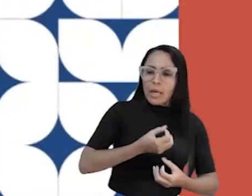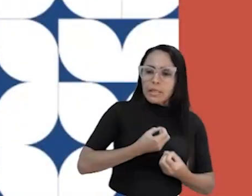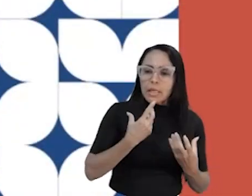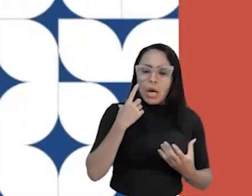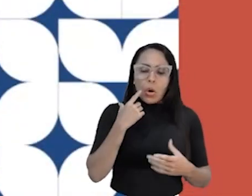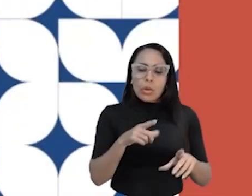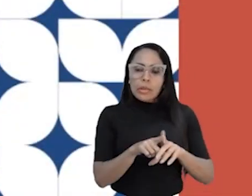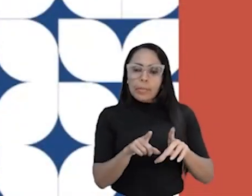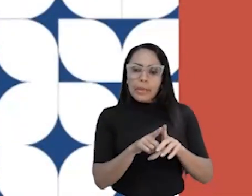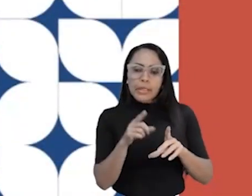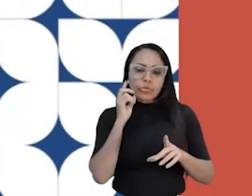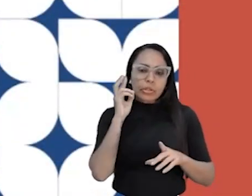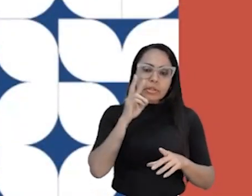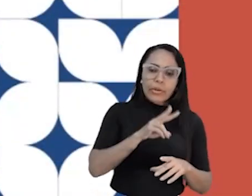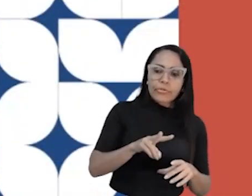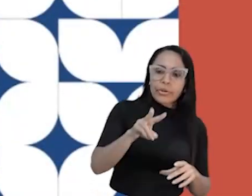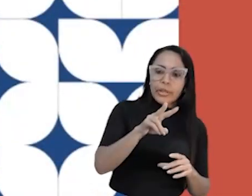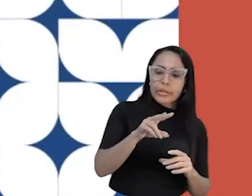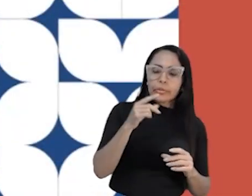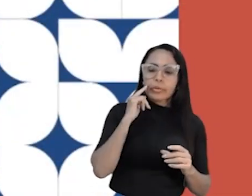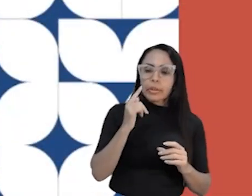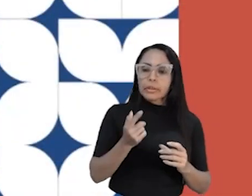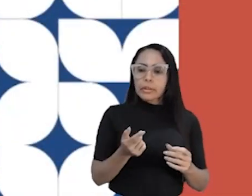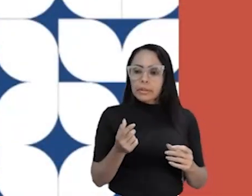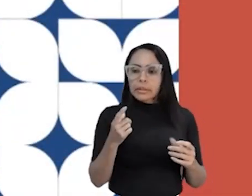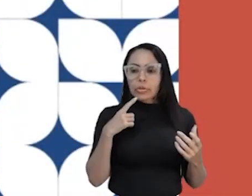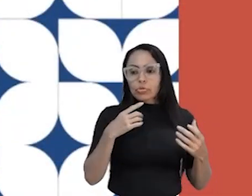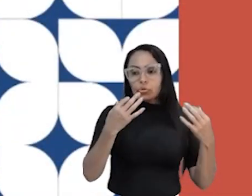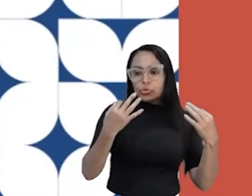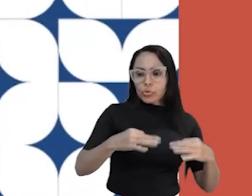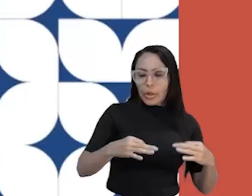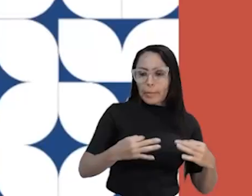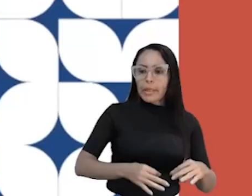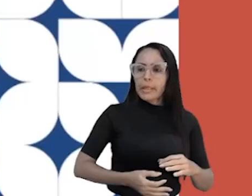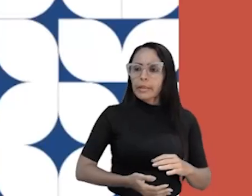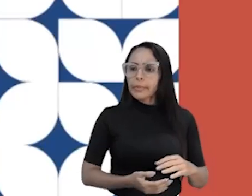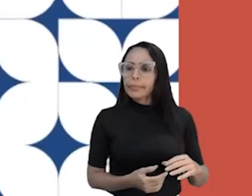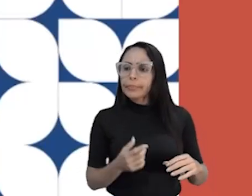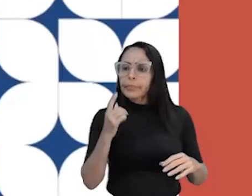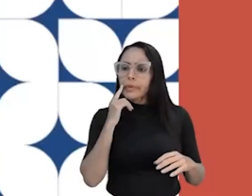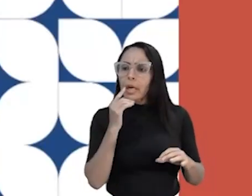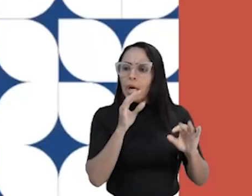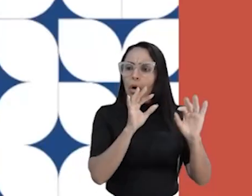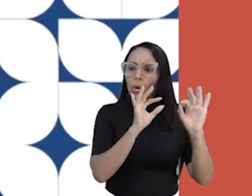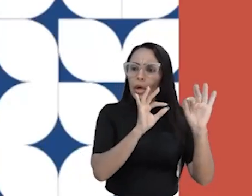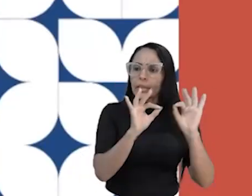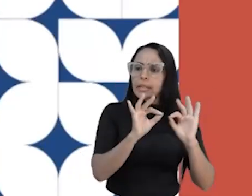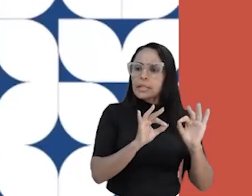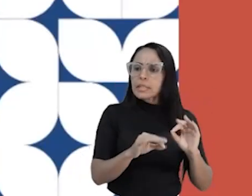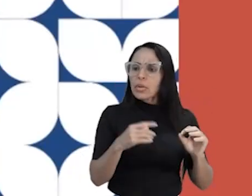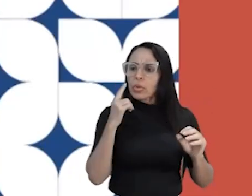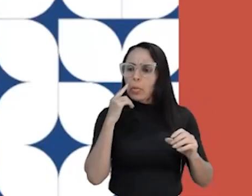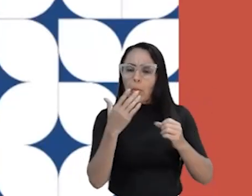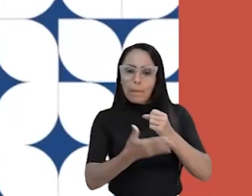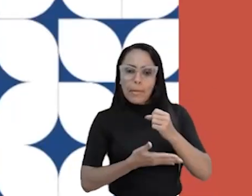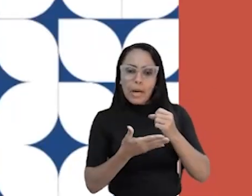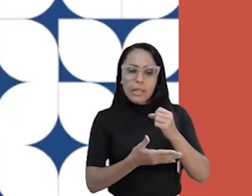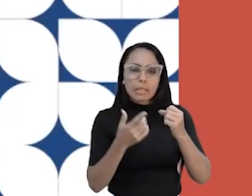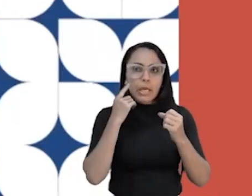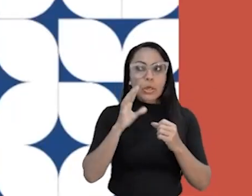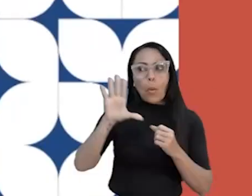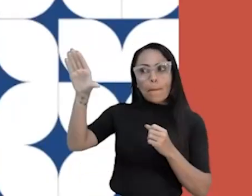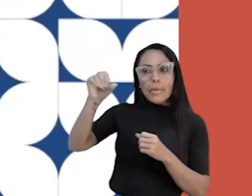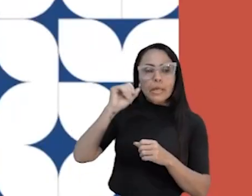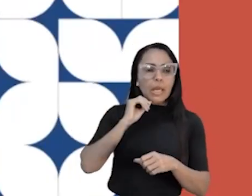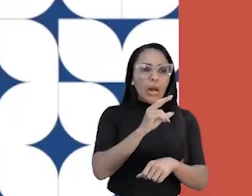composição que a gente está vendo aqui, a gente traz justamente a forma, né, que eu me baseei, né, eu peguei a foto